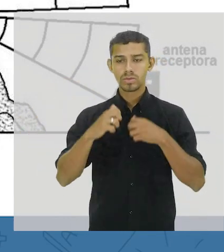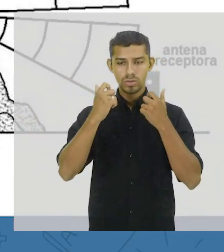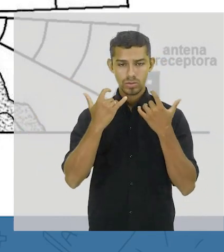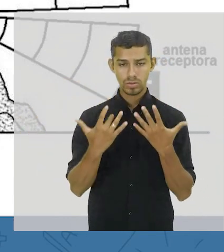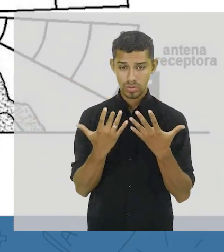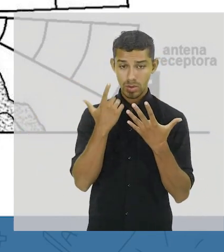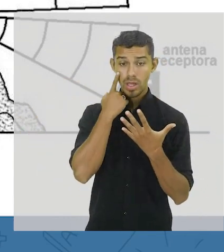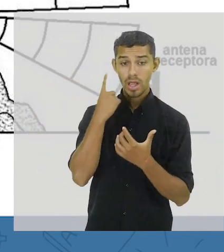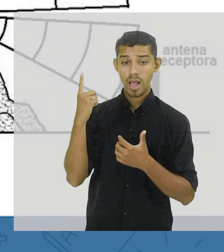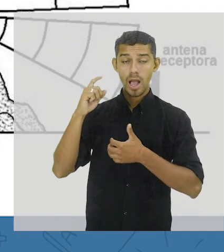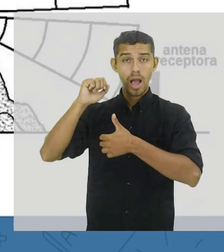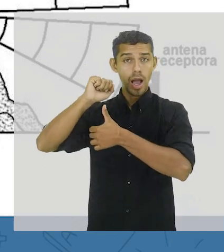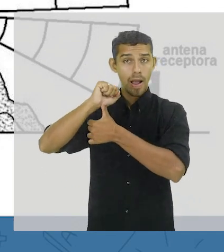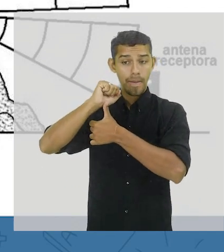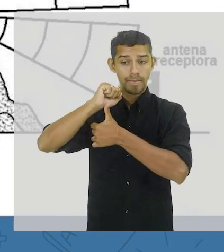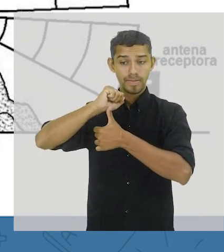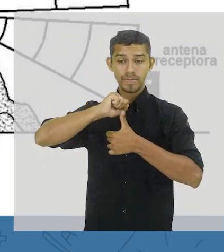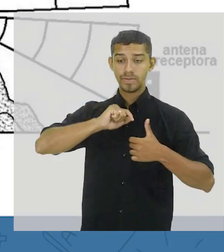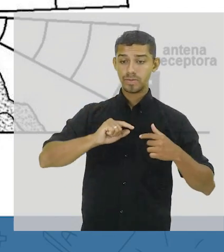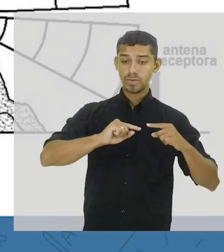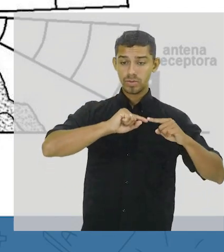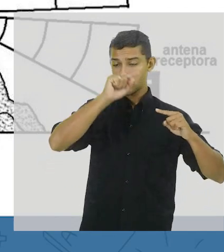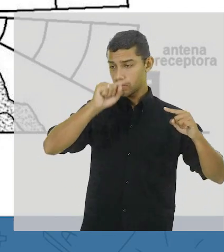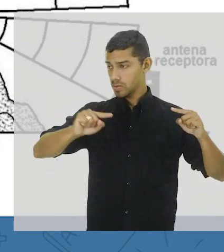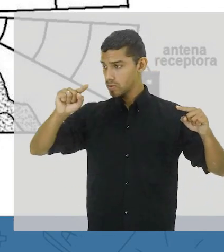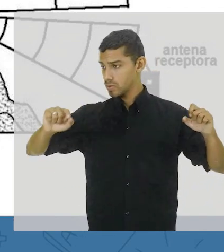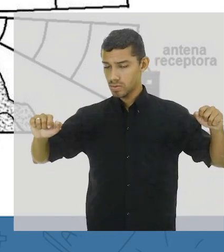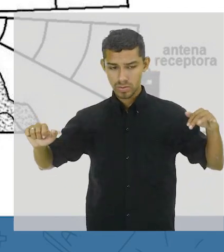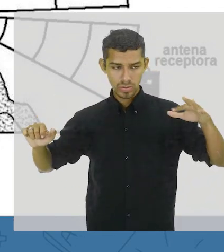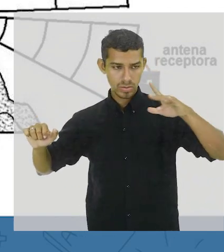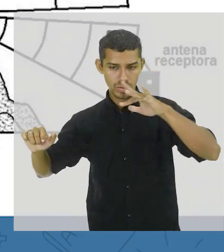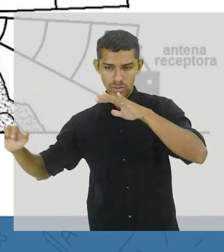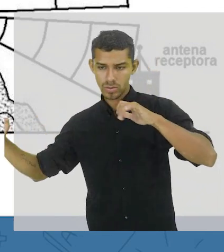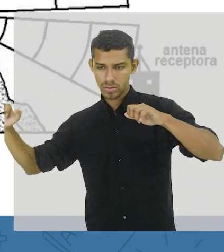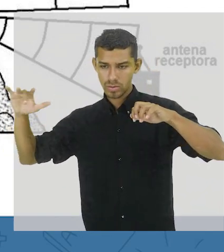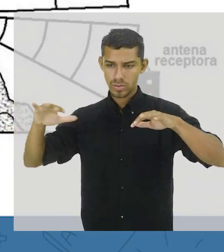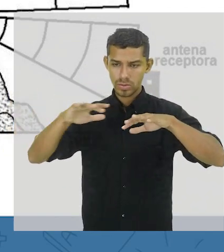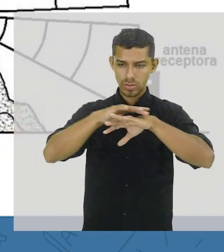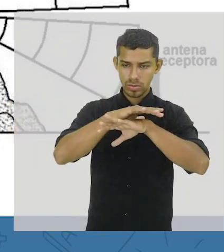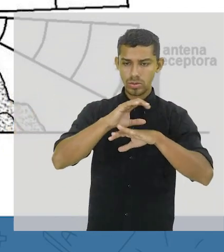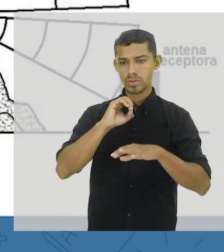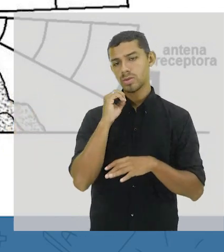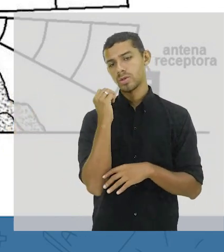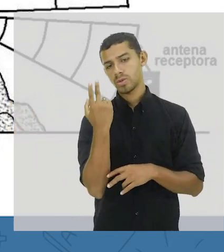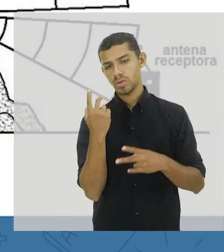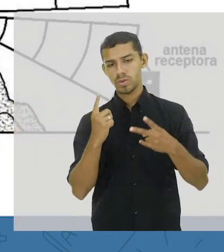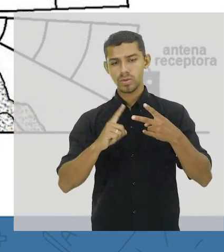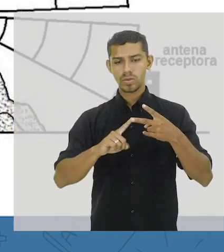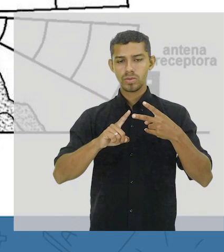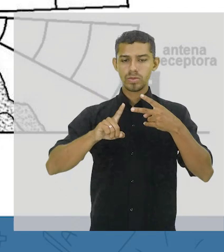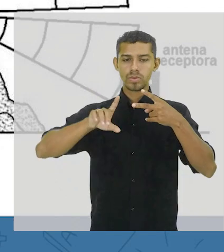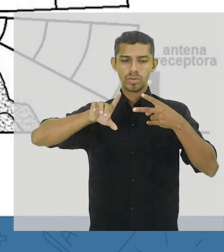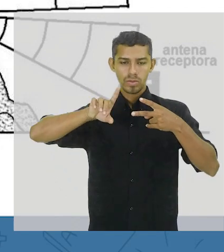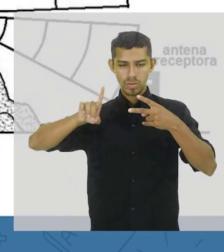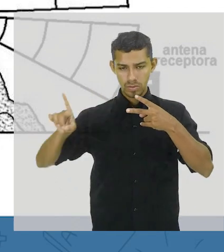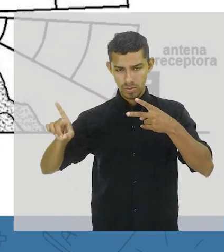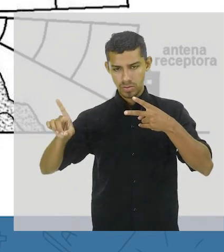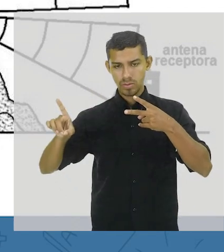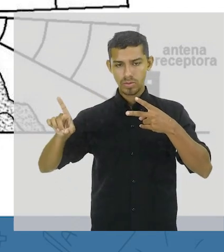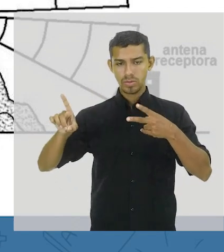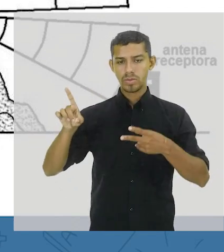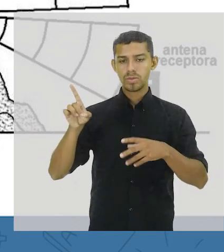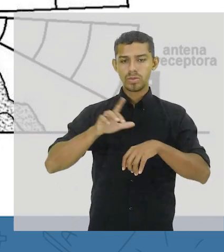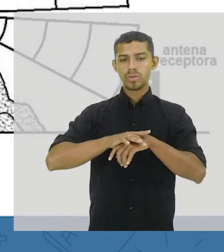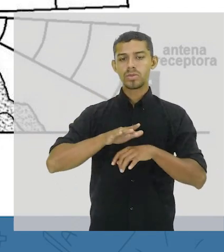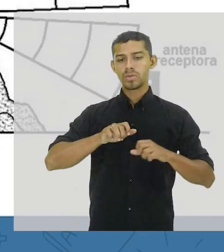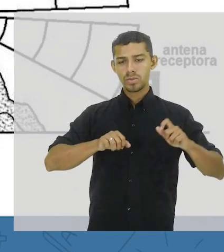da letra A, reflexão, letra B, dispersão, letra C, refração, letra D, difração